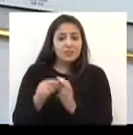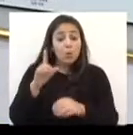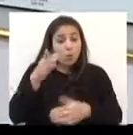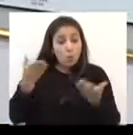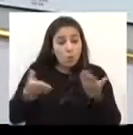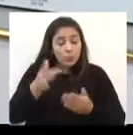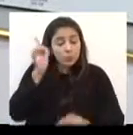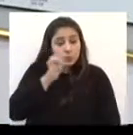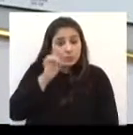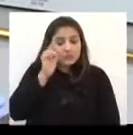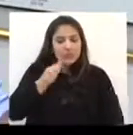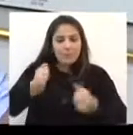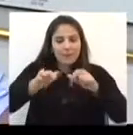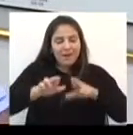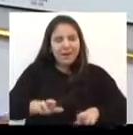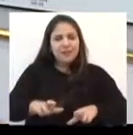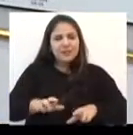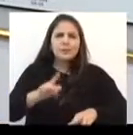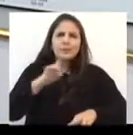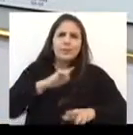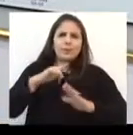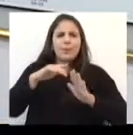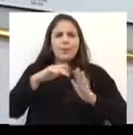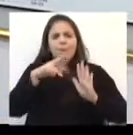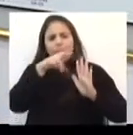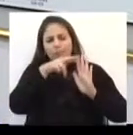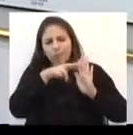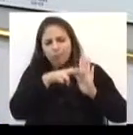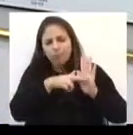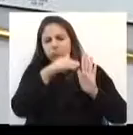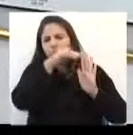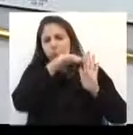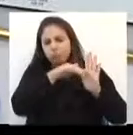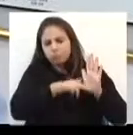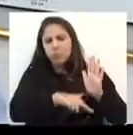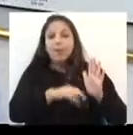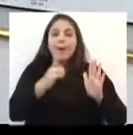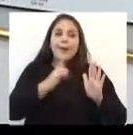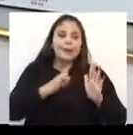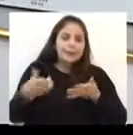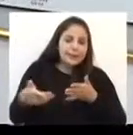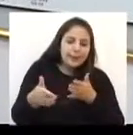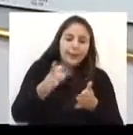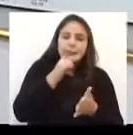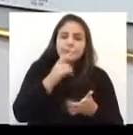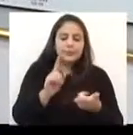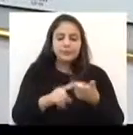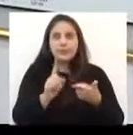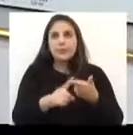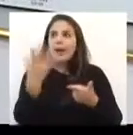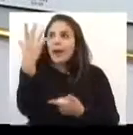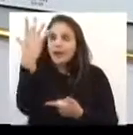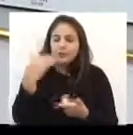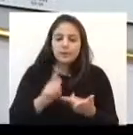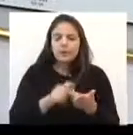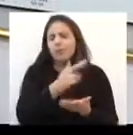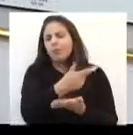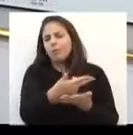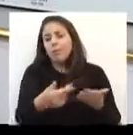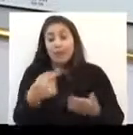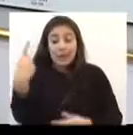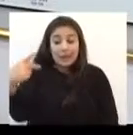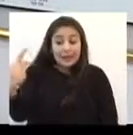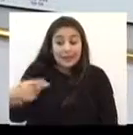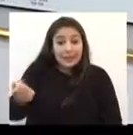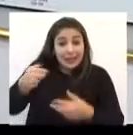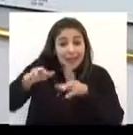para o pequeno e médio empreendedor, tem toda aquela burocracia. Porque tem uma vertente, porque tem um pinheiro, porque tem isso, porque tem aquilo. Aquela